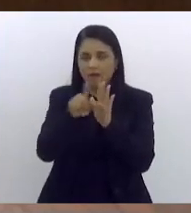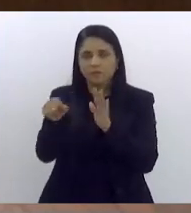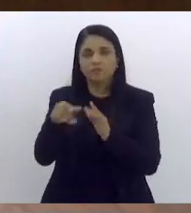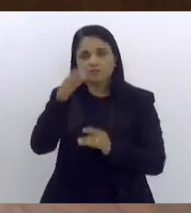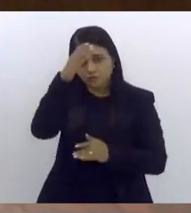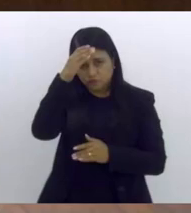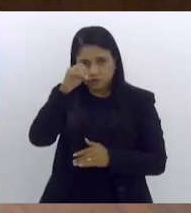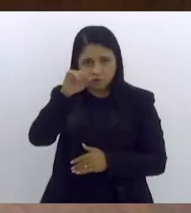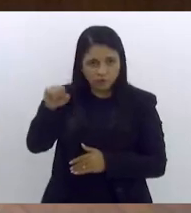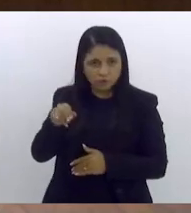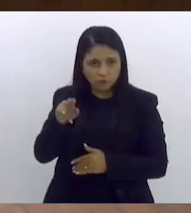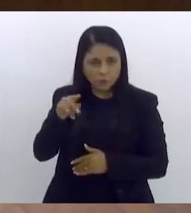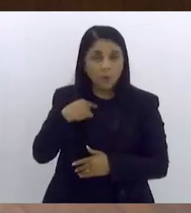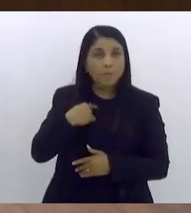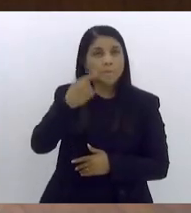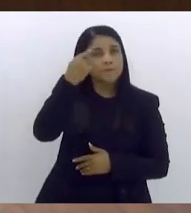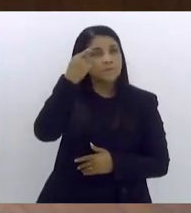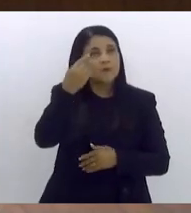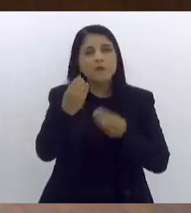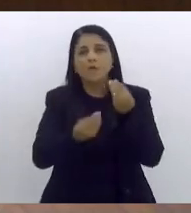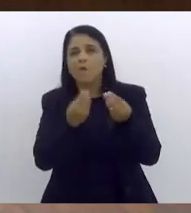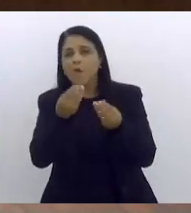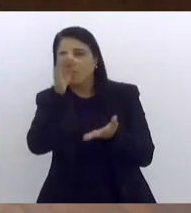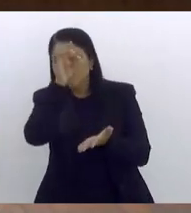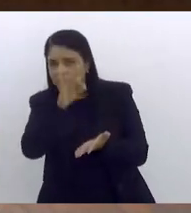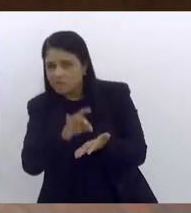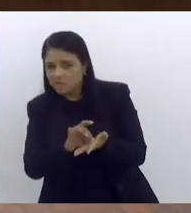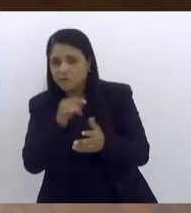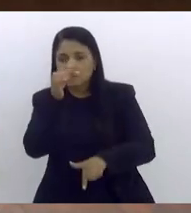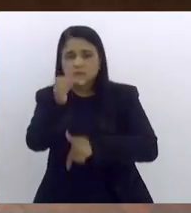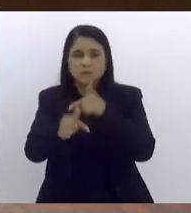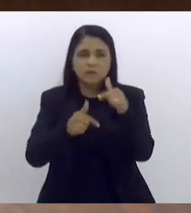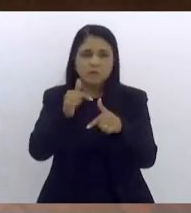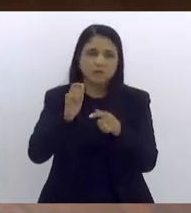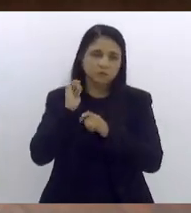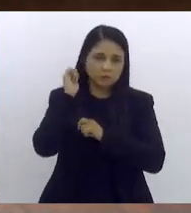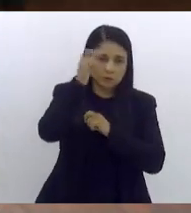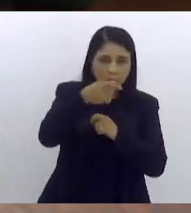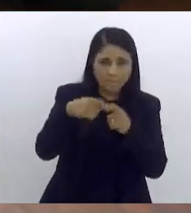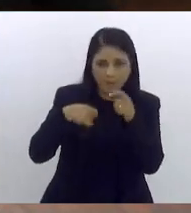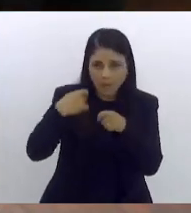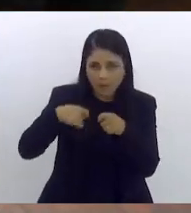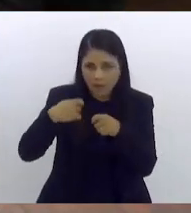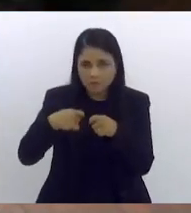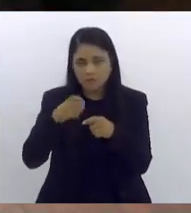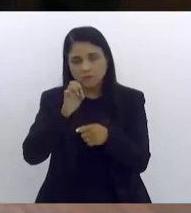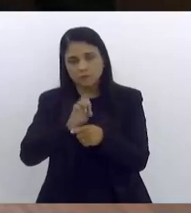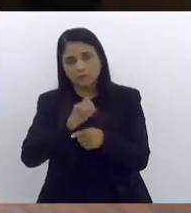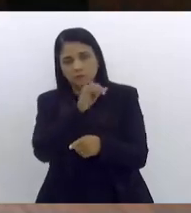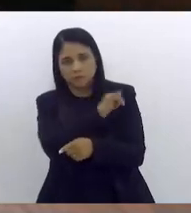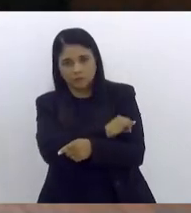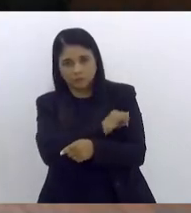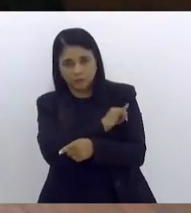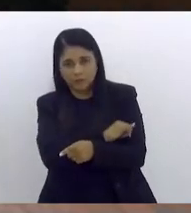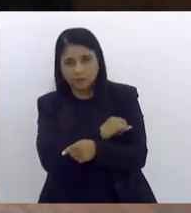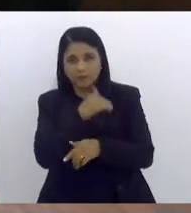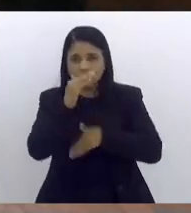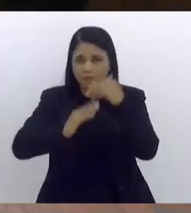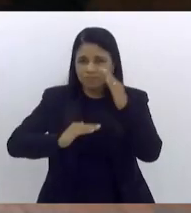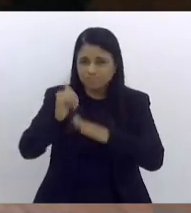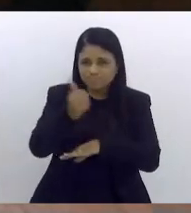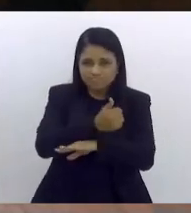pensar à luz, né, da realidade que tem os trabalhadores da pesca no nosso estado, pensar,